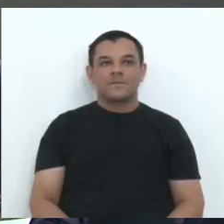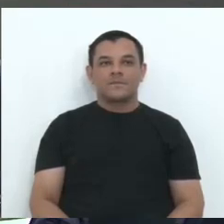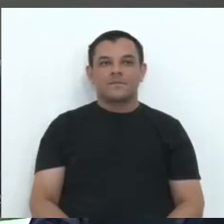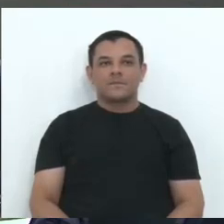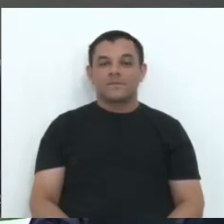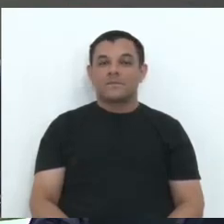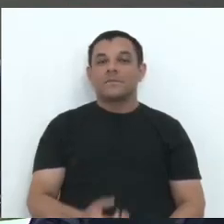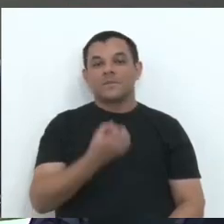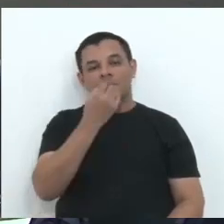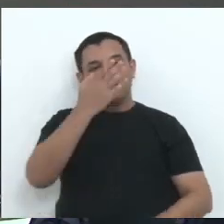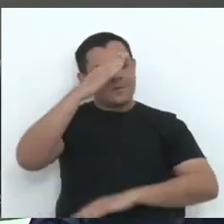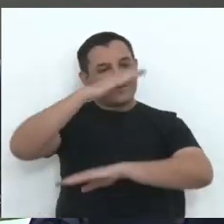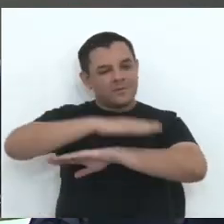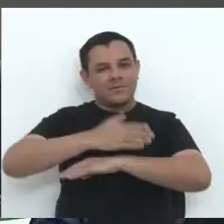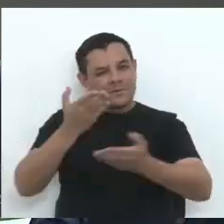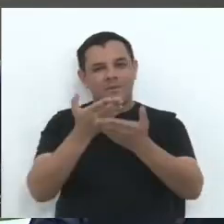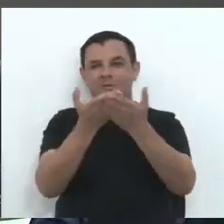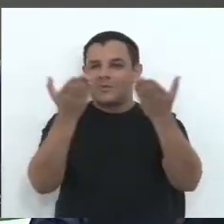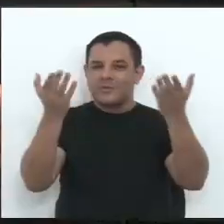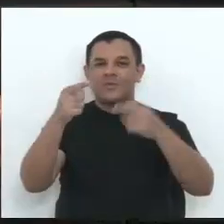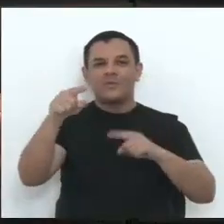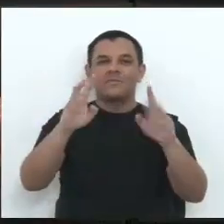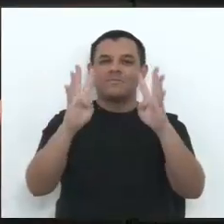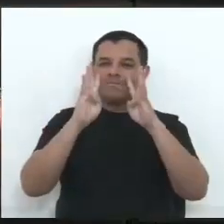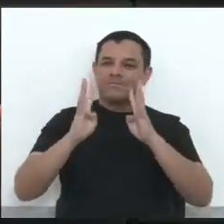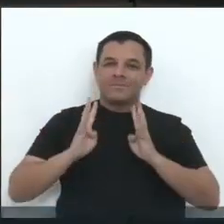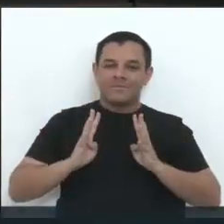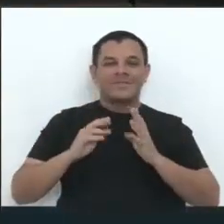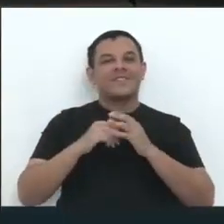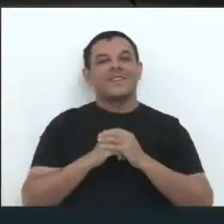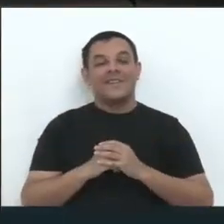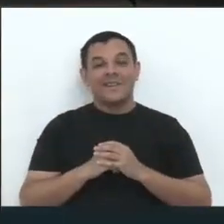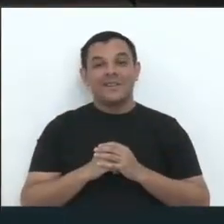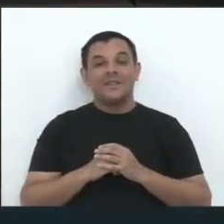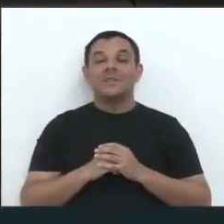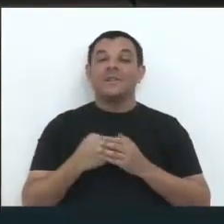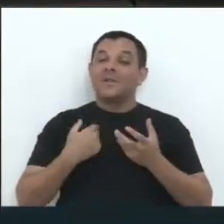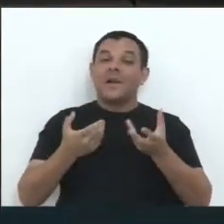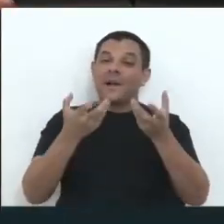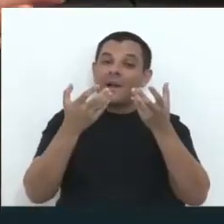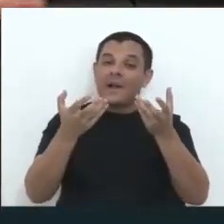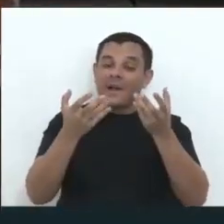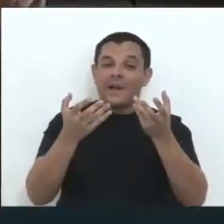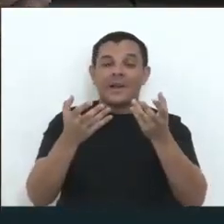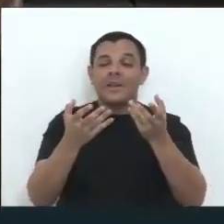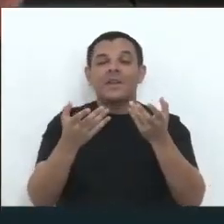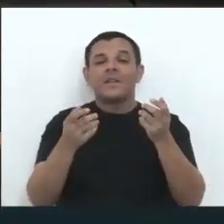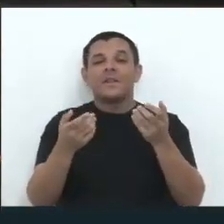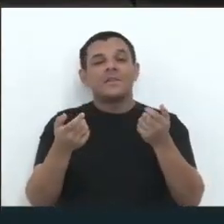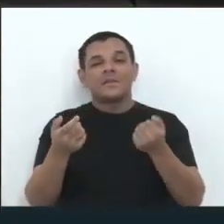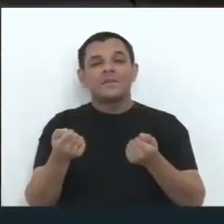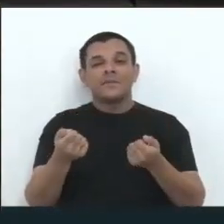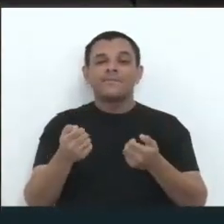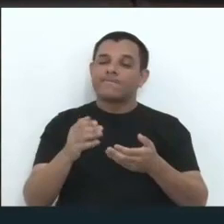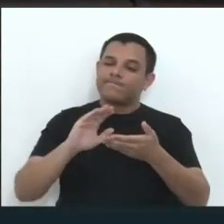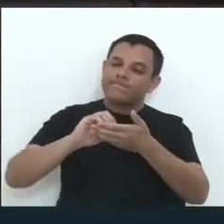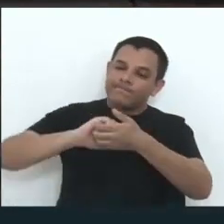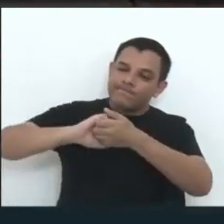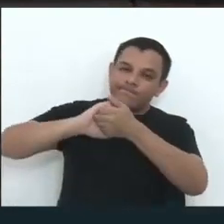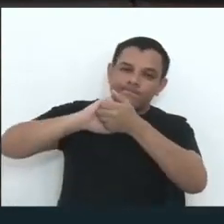Boa tarde a todos que nos assistem. E eu queria fazer uma saudação, senhor